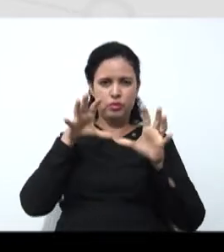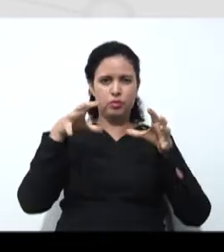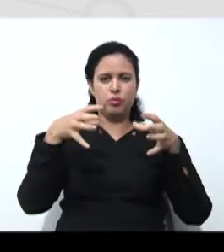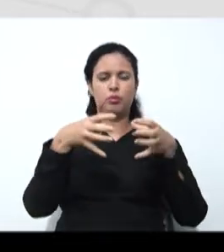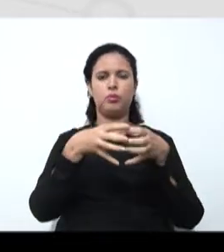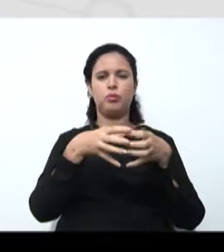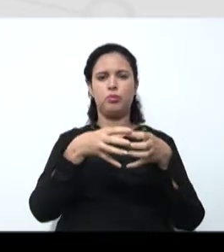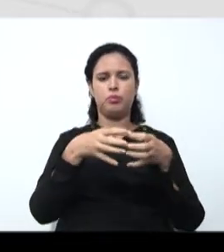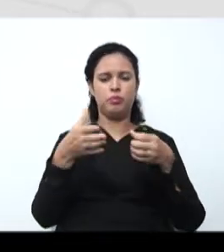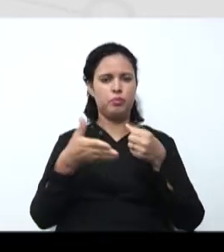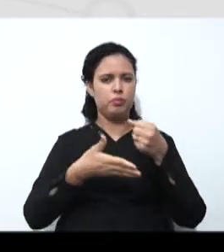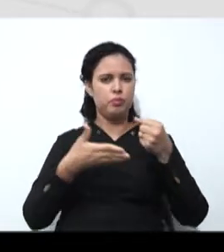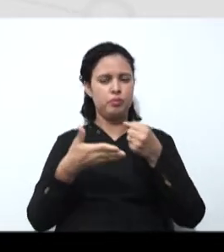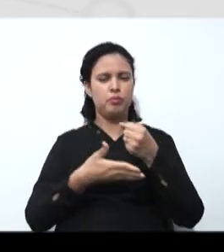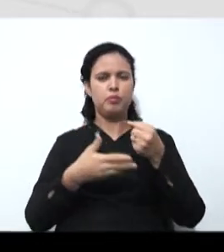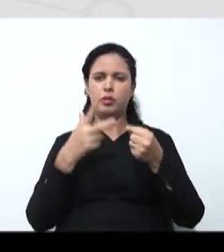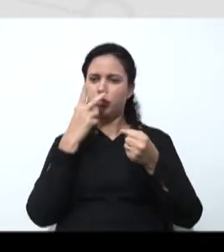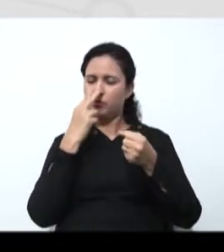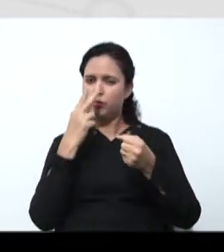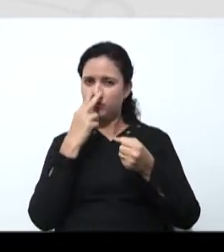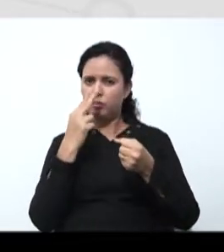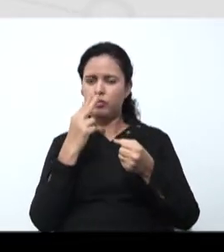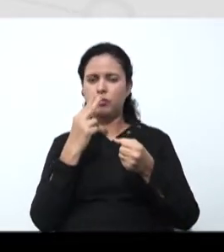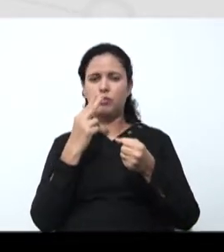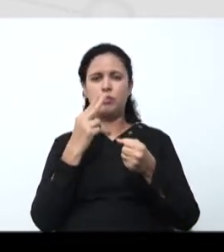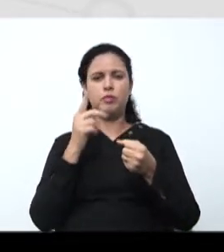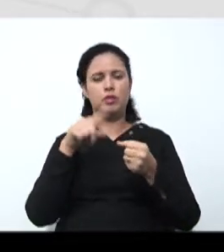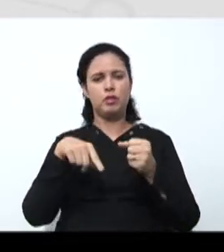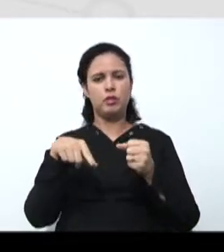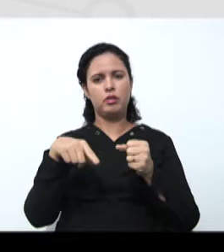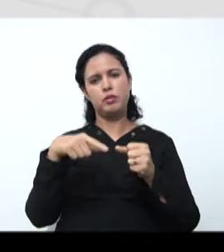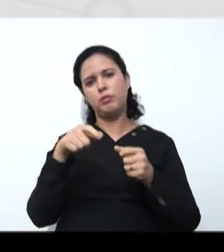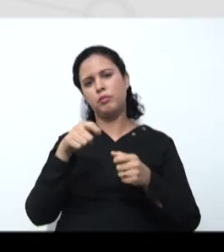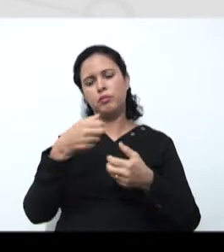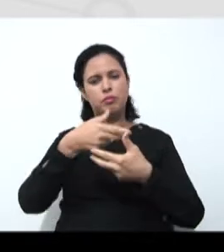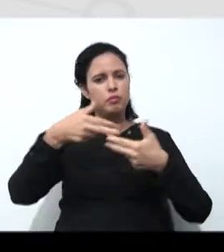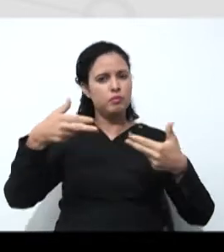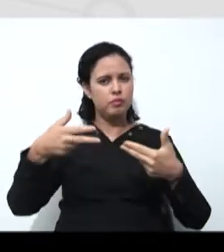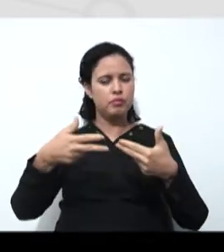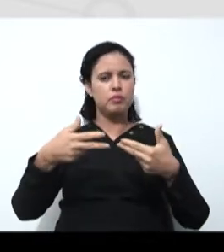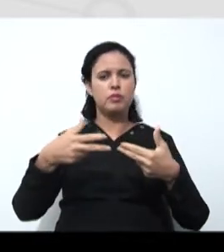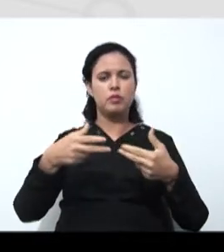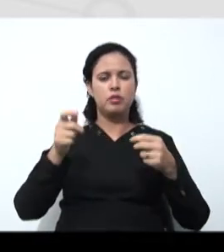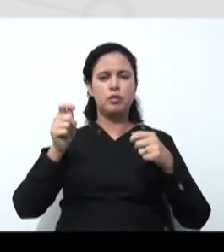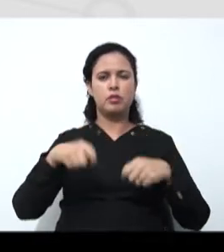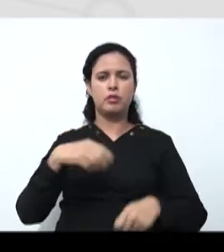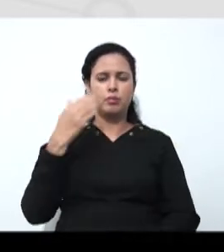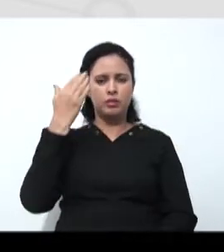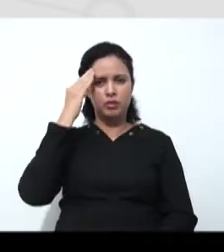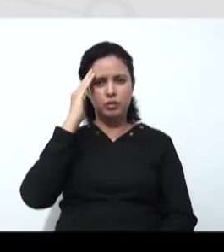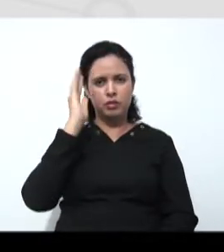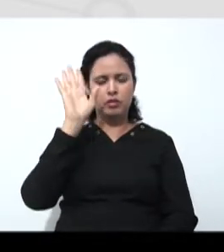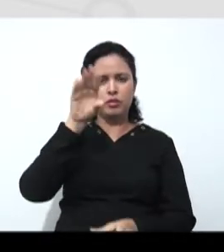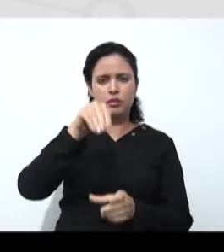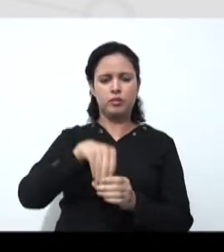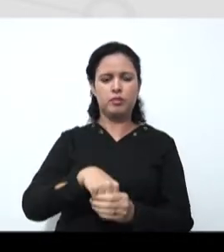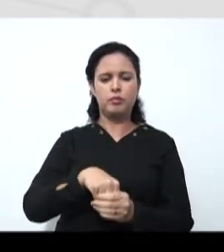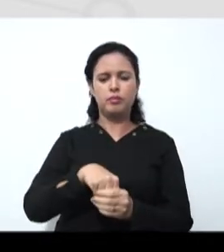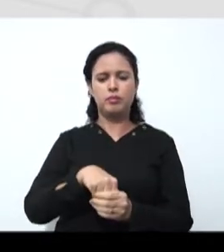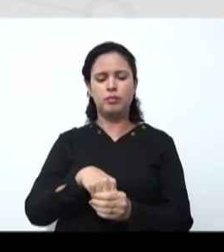baseada em princípios semelhantes, pertinentes em um empreendimento, como a gente pode compreender dentro de